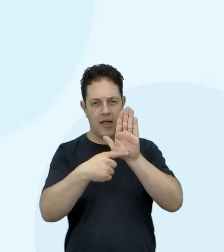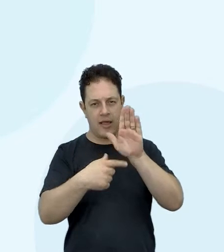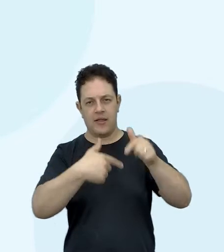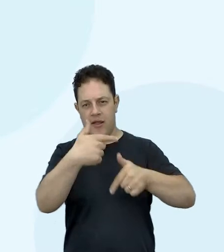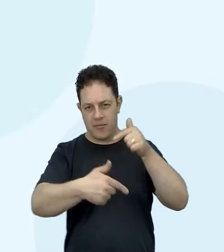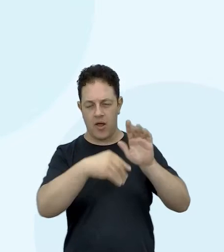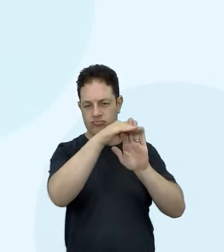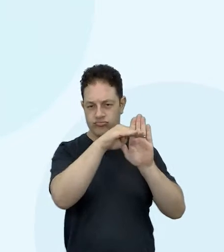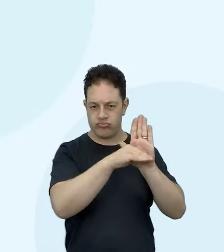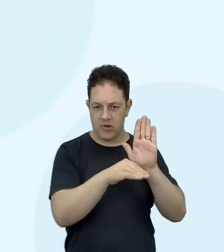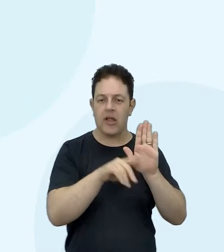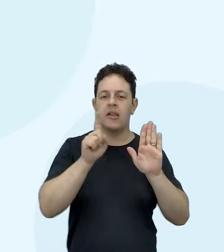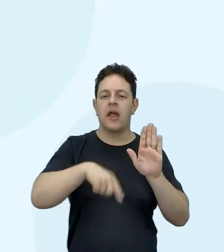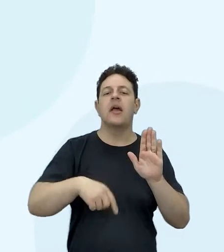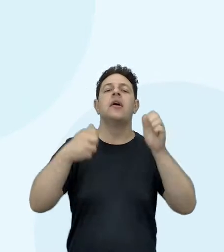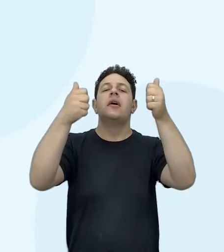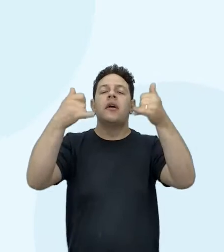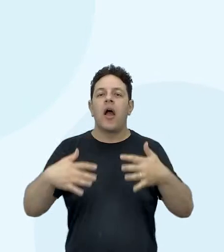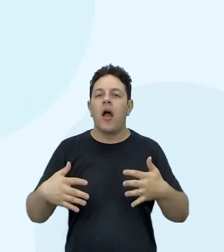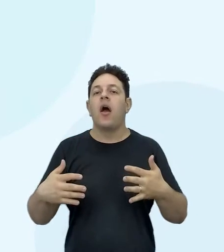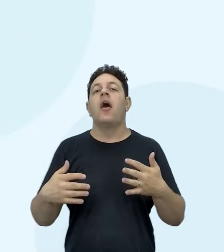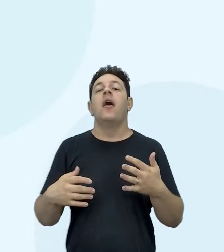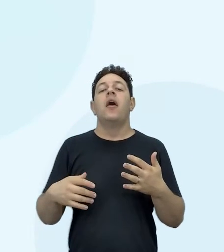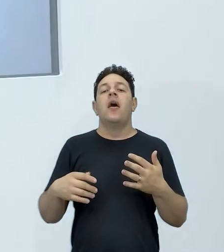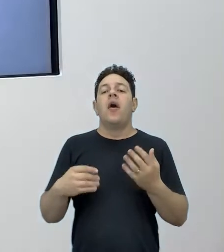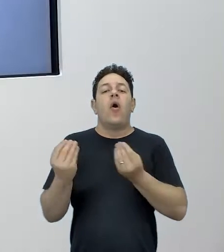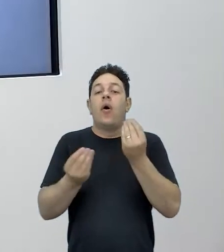fazendo uma digressão histórica. Voltei para mim.